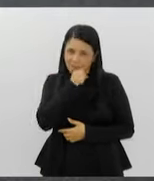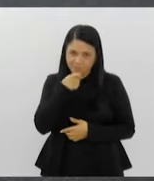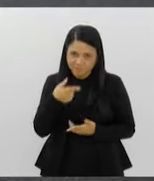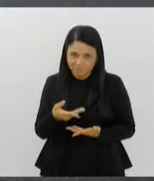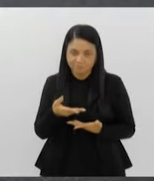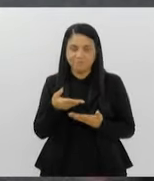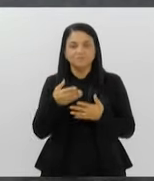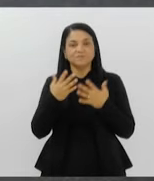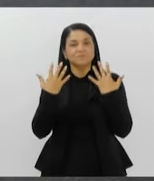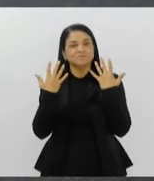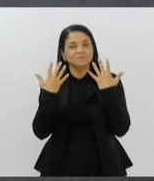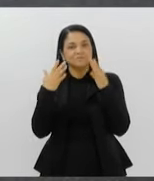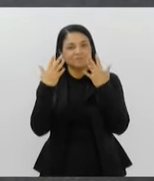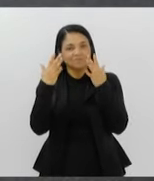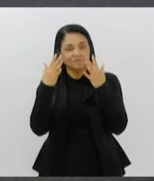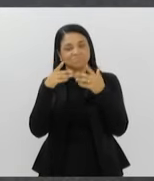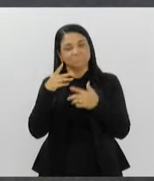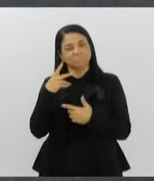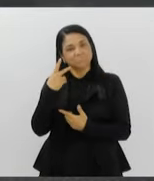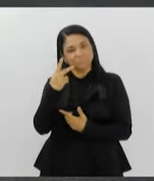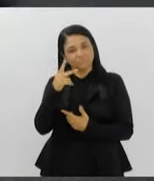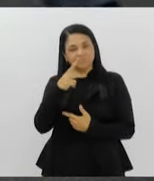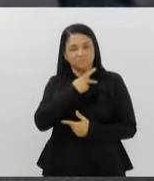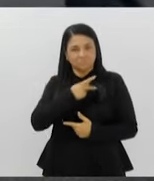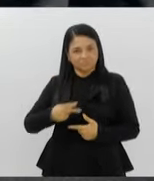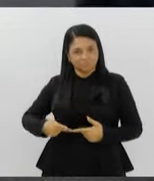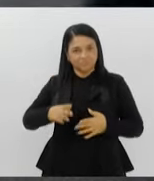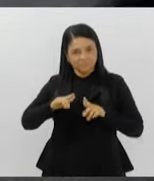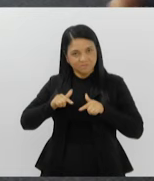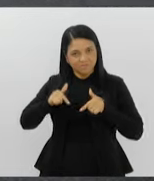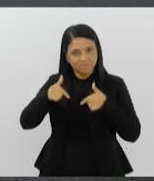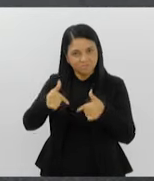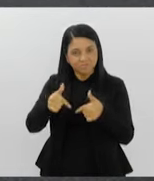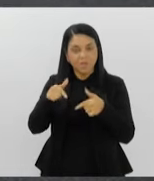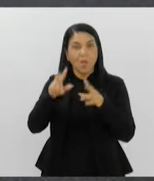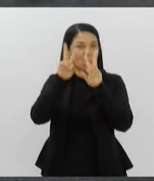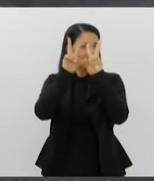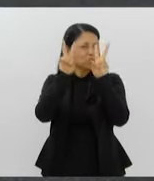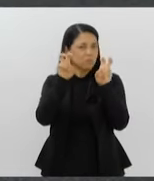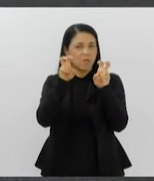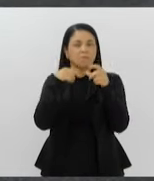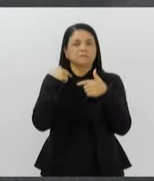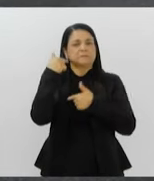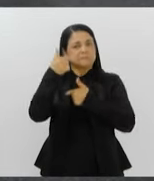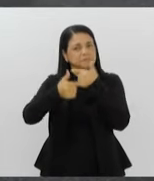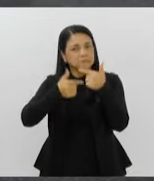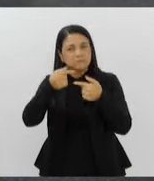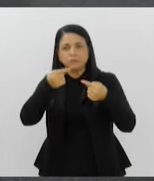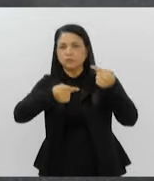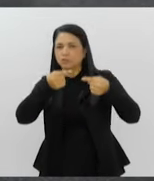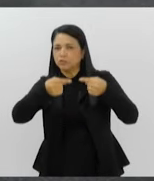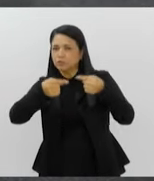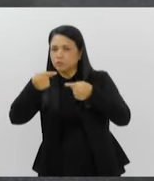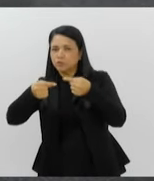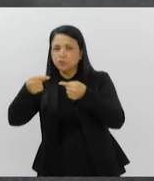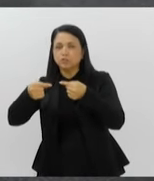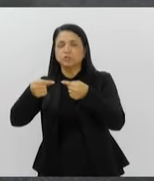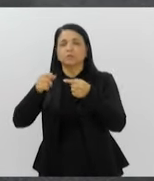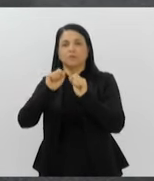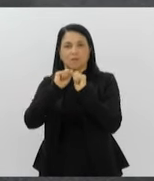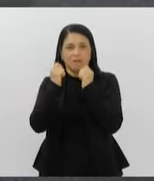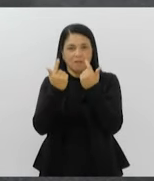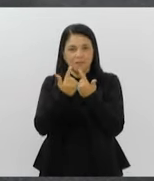quero saudá-la por vossa iniciativa, porque esse é um tema que a gente vem tratando aqui na casa arduamente.